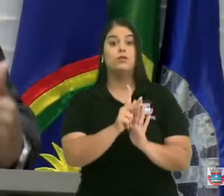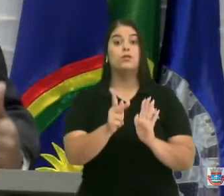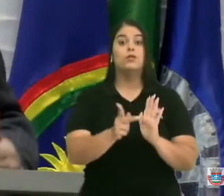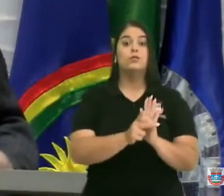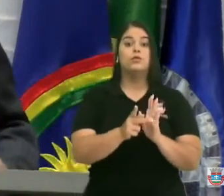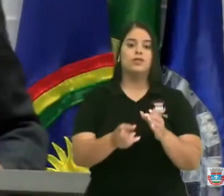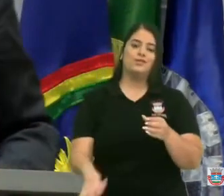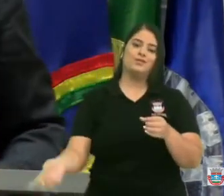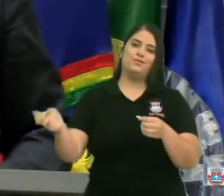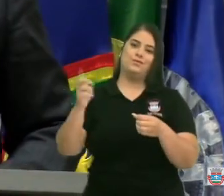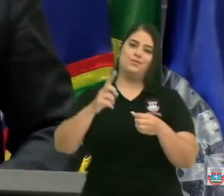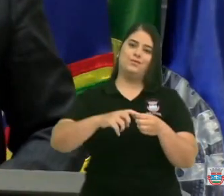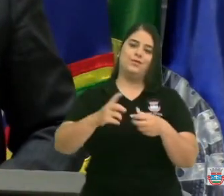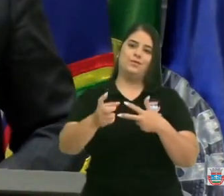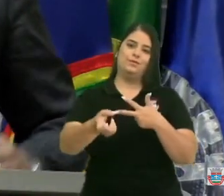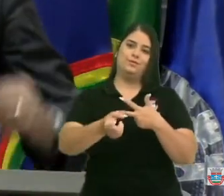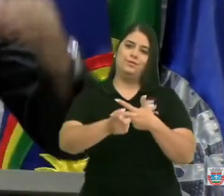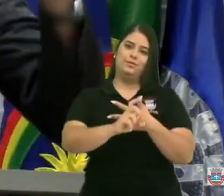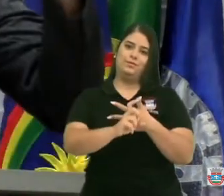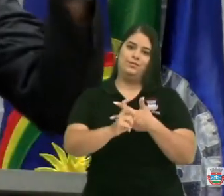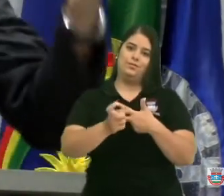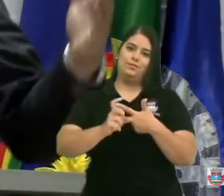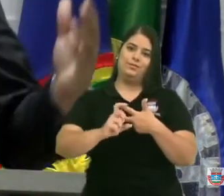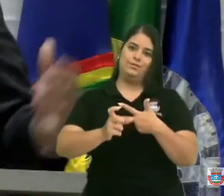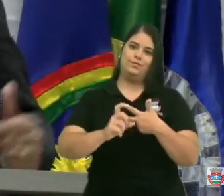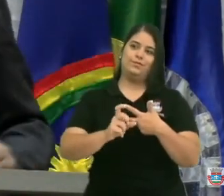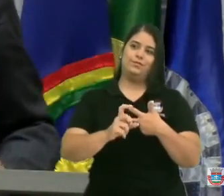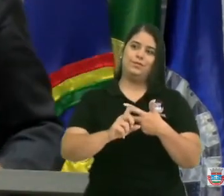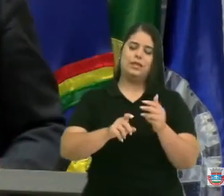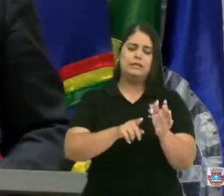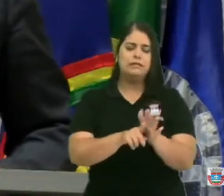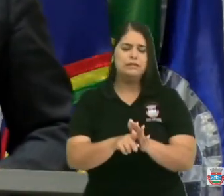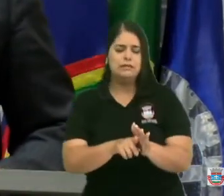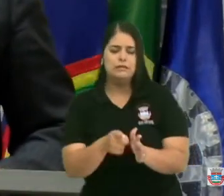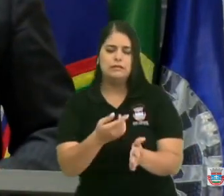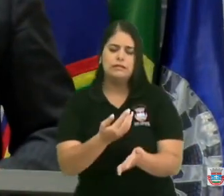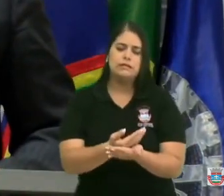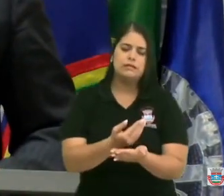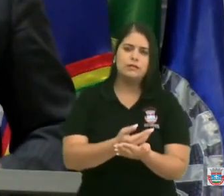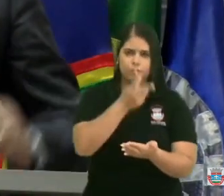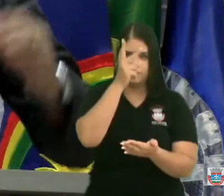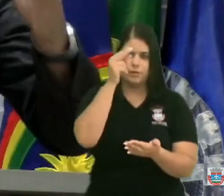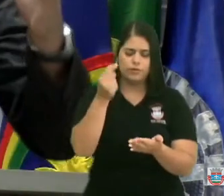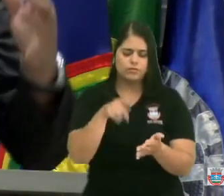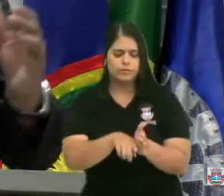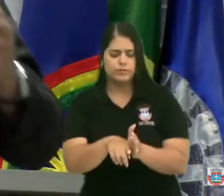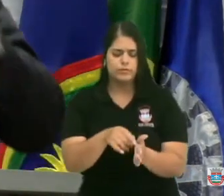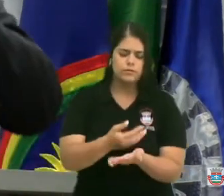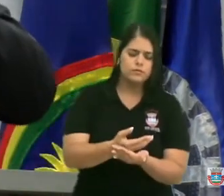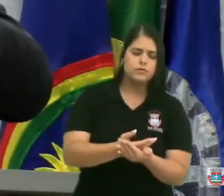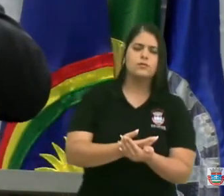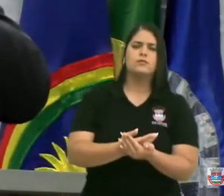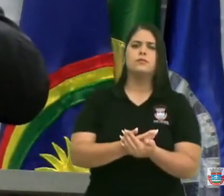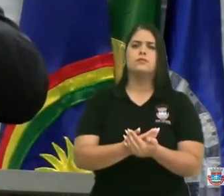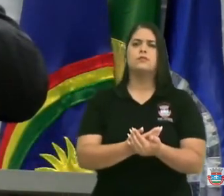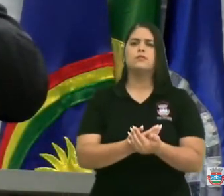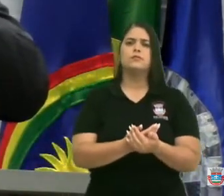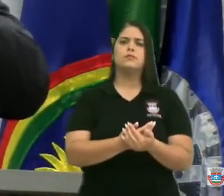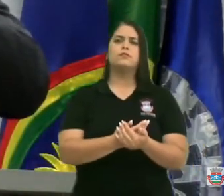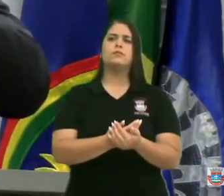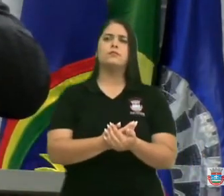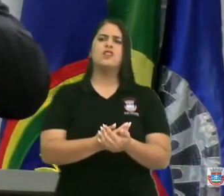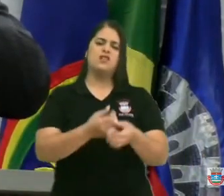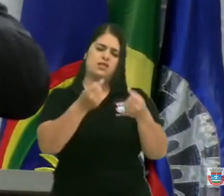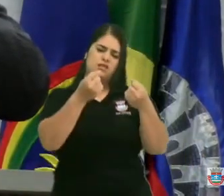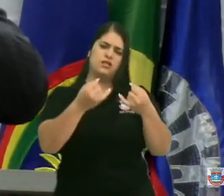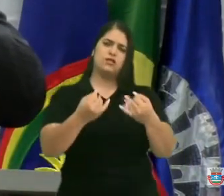retorna ao Poder Executivo para uma nova análise, certo? e eu deixo aqui meu parecer como